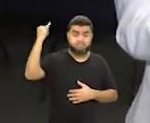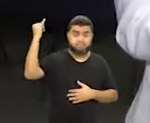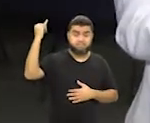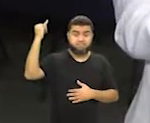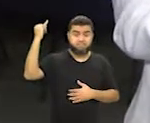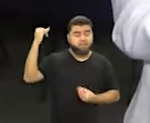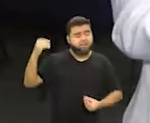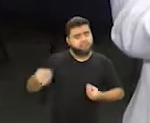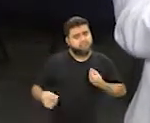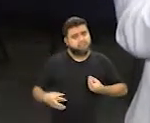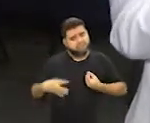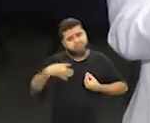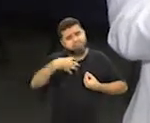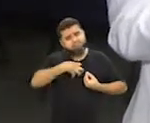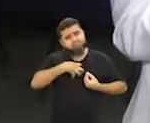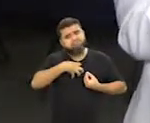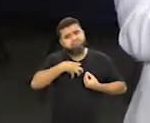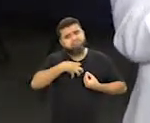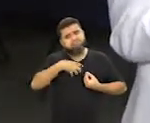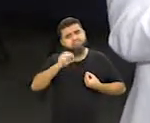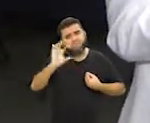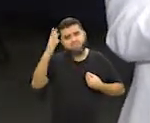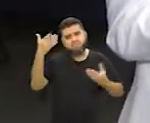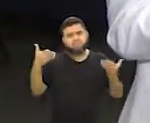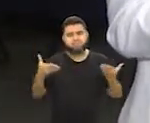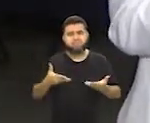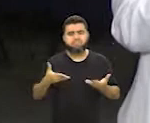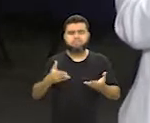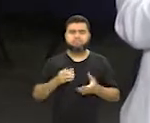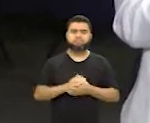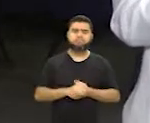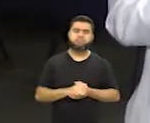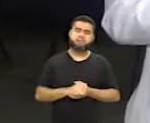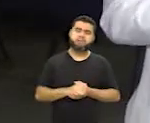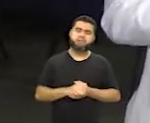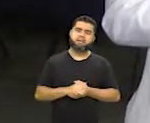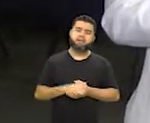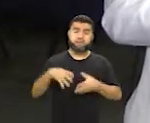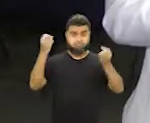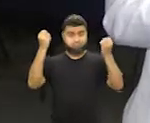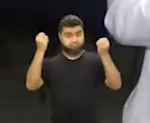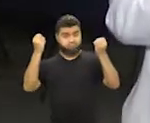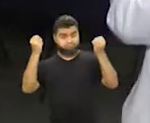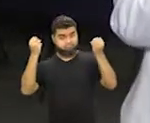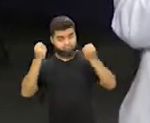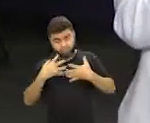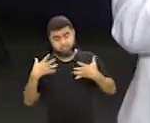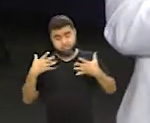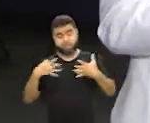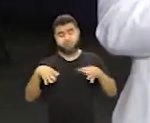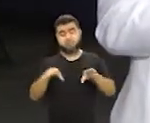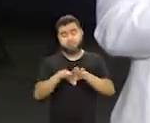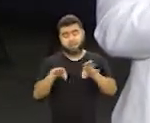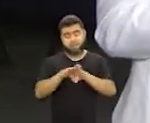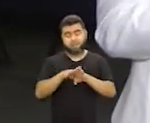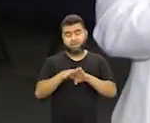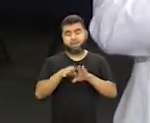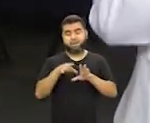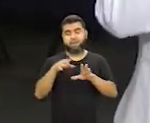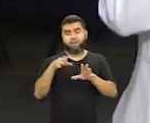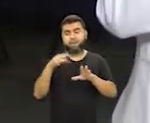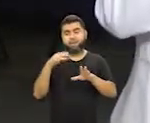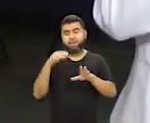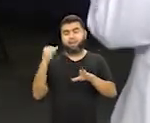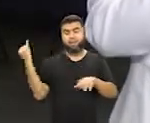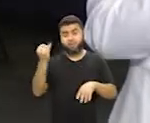viver, né, e sentir o que está se passando aqui hoje. Falar também que a importância